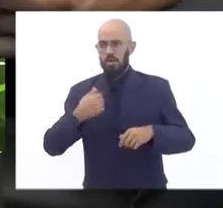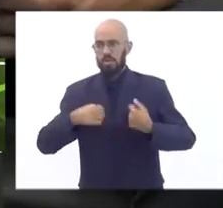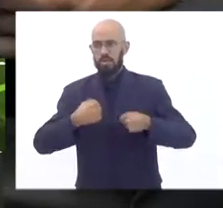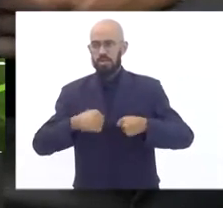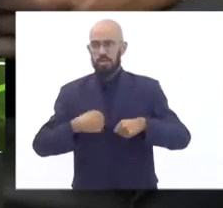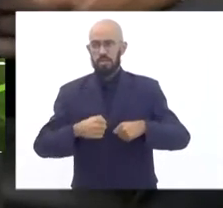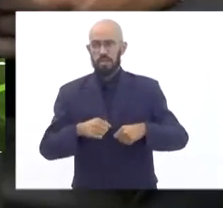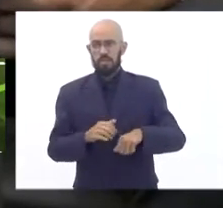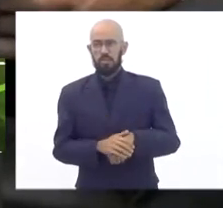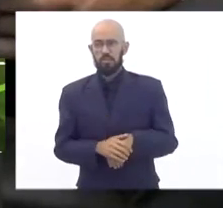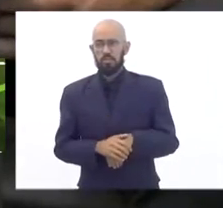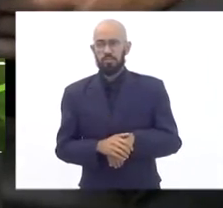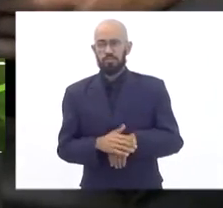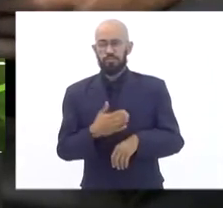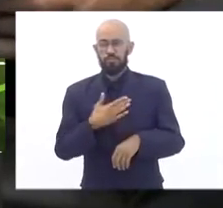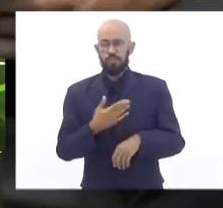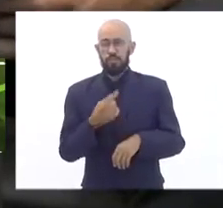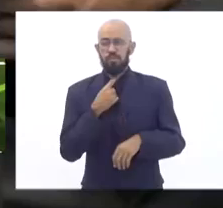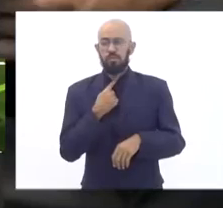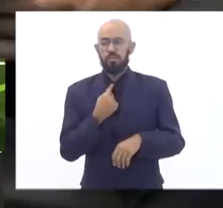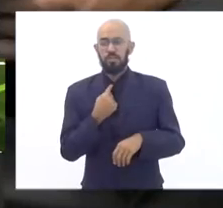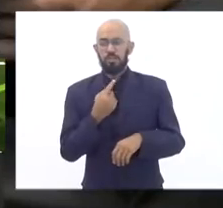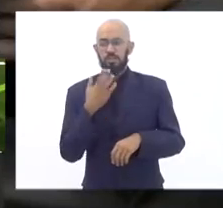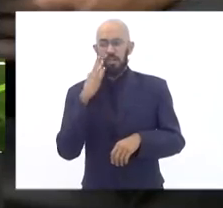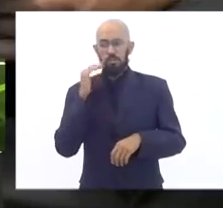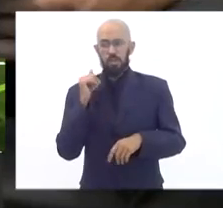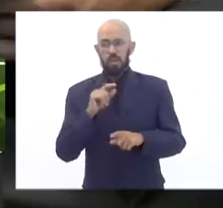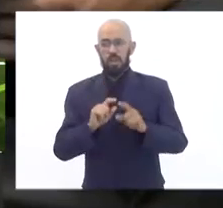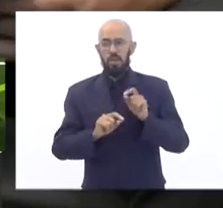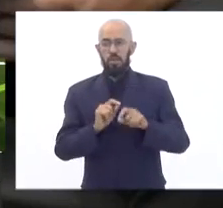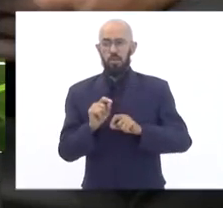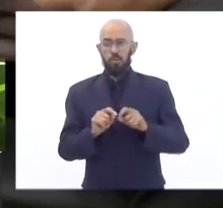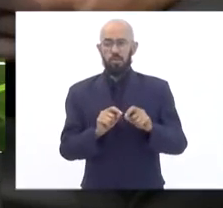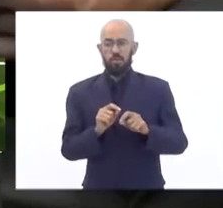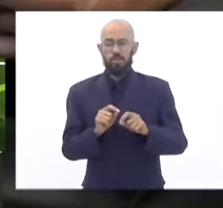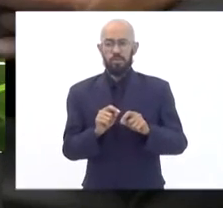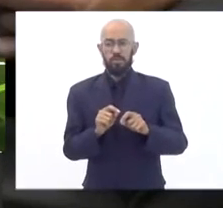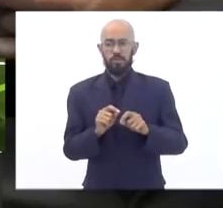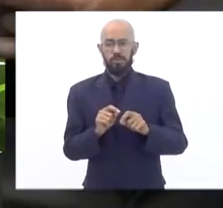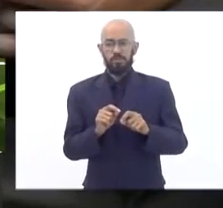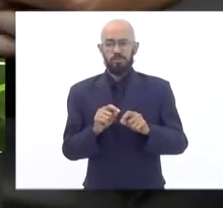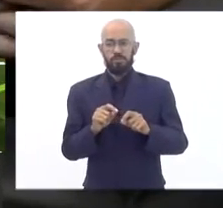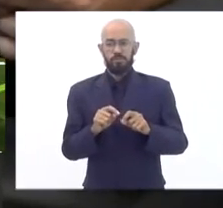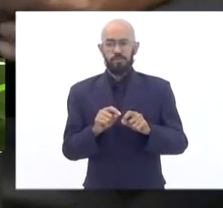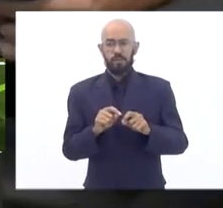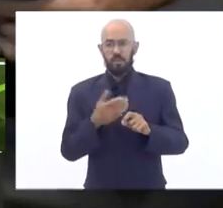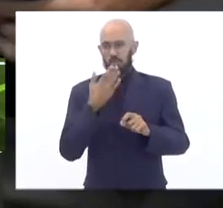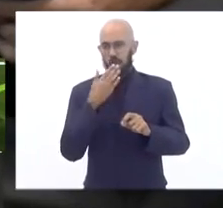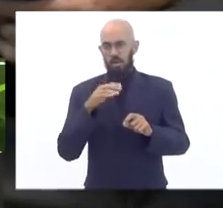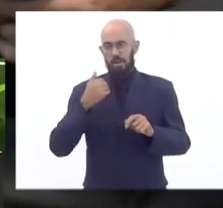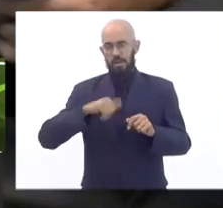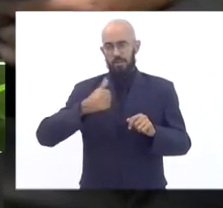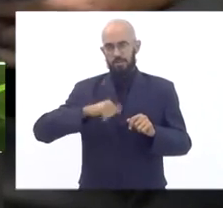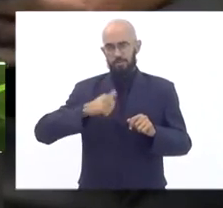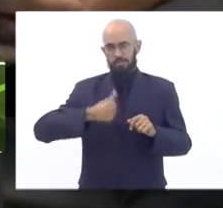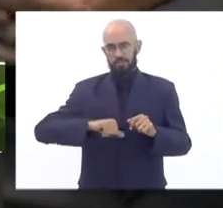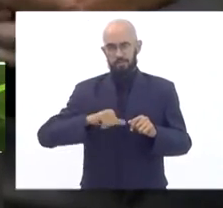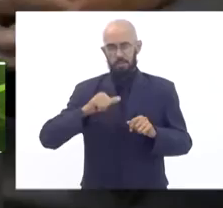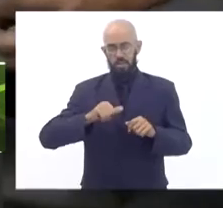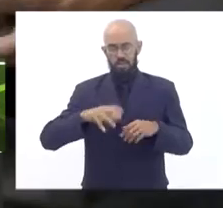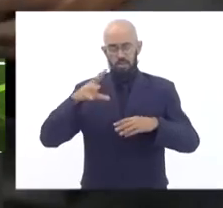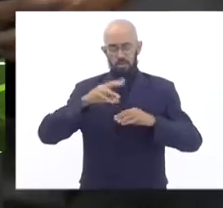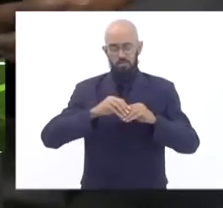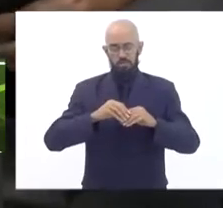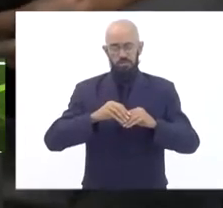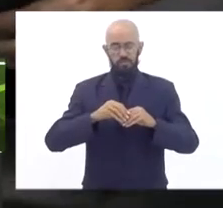melhor, o que eu desejo saber é... Como é a análise dessa compensação e o que a